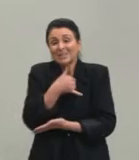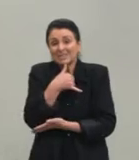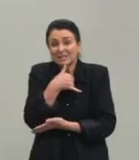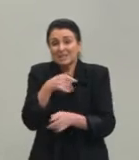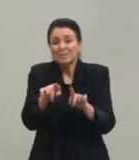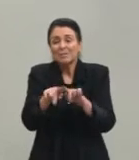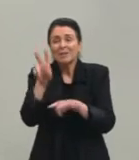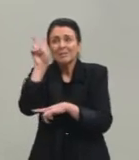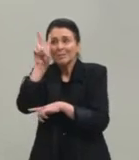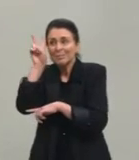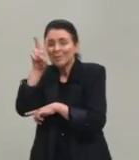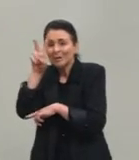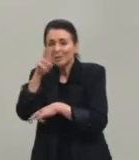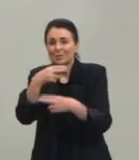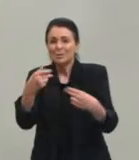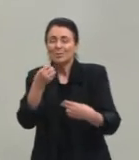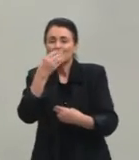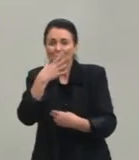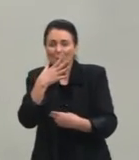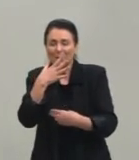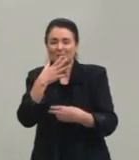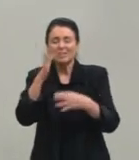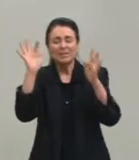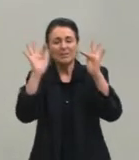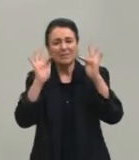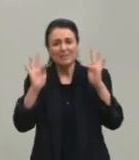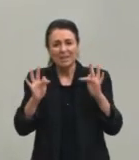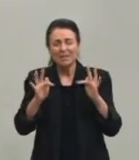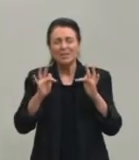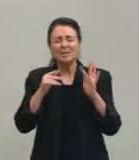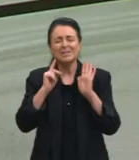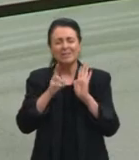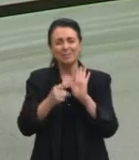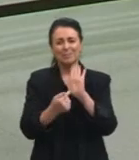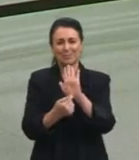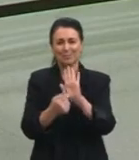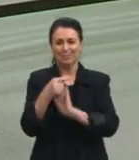da felicidade que foi poder chamar ele de colega e também de amigo.